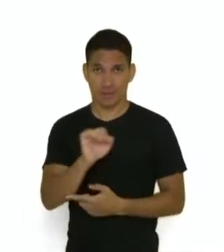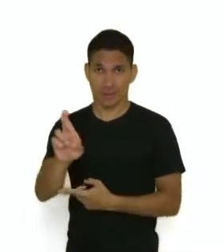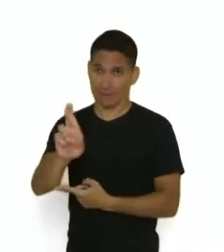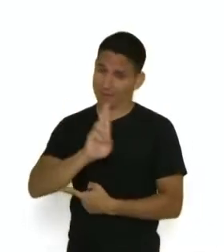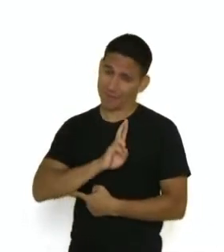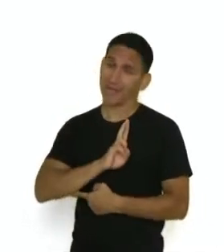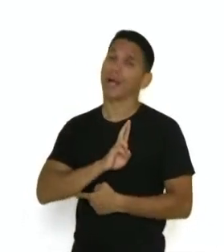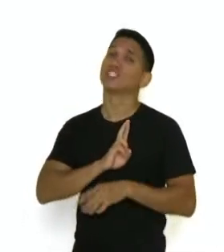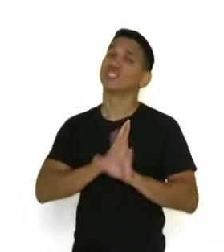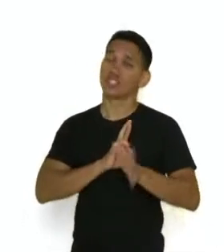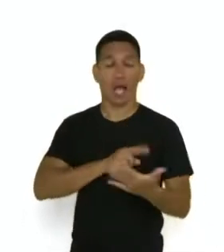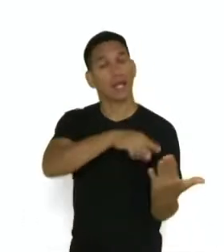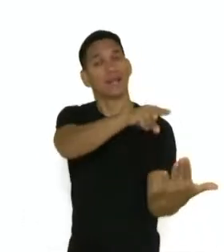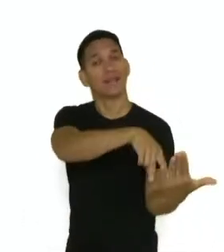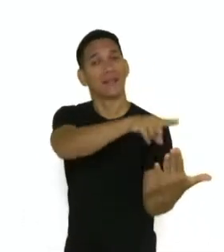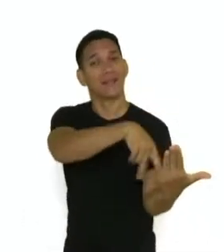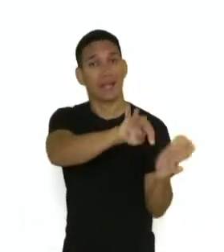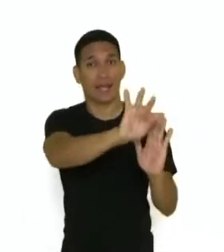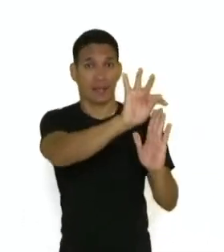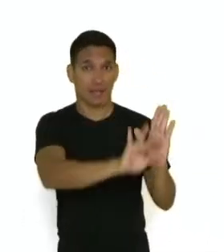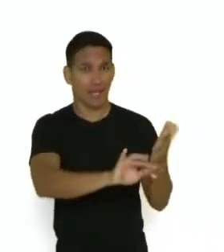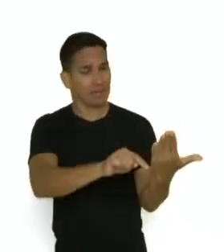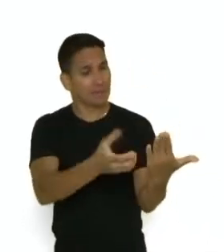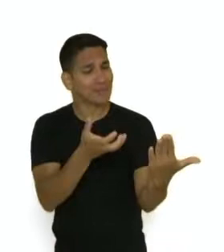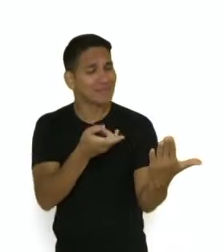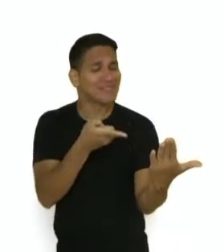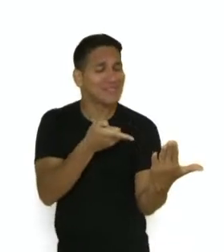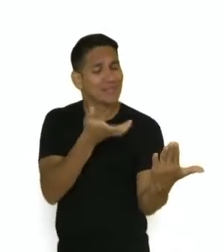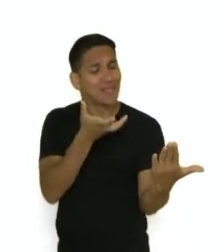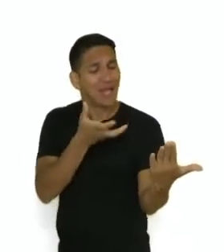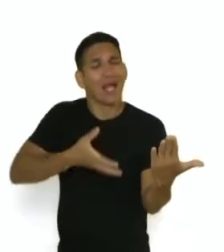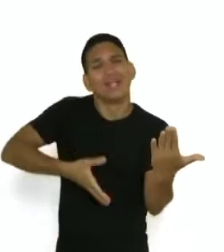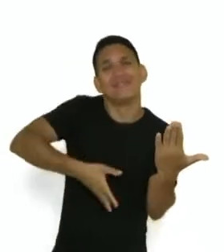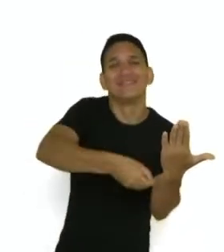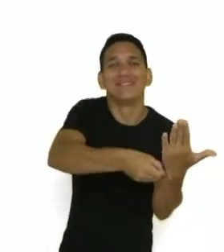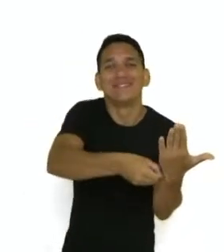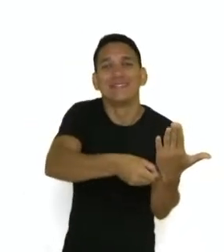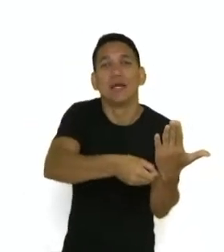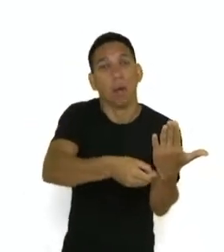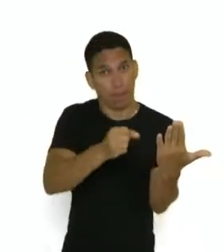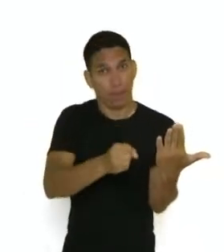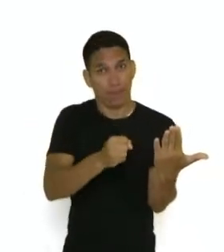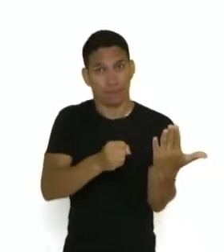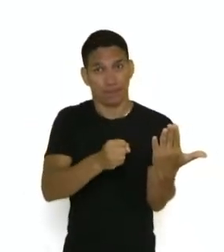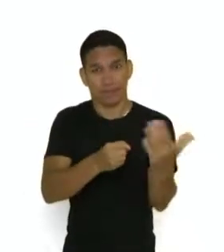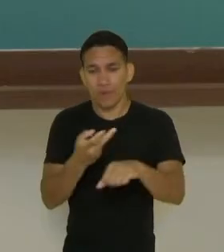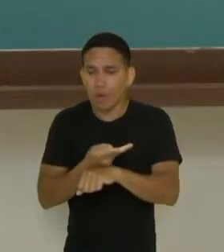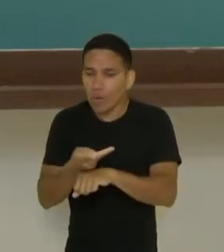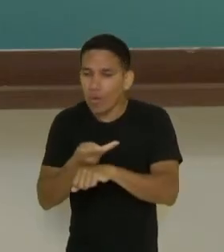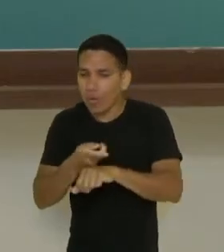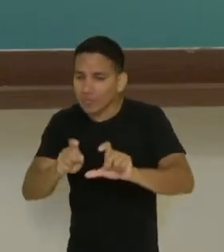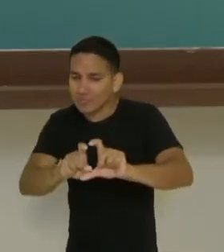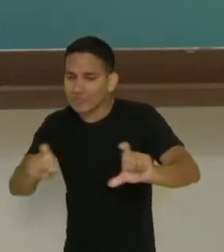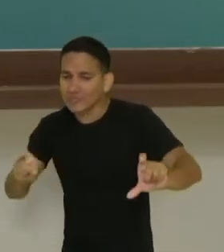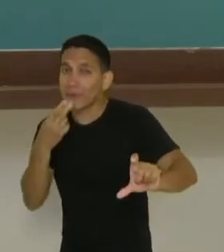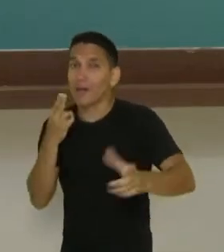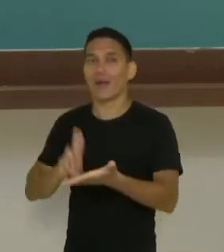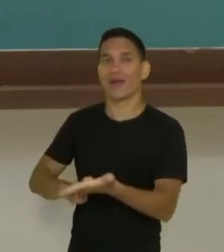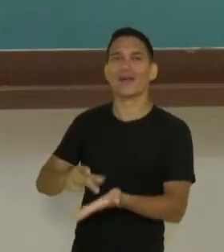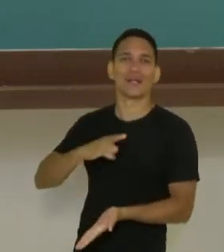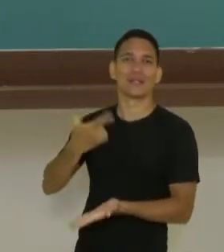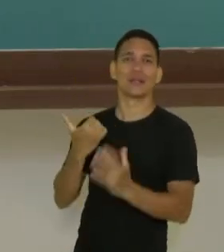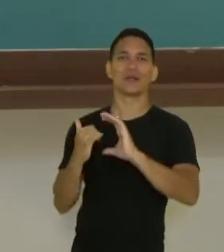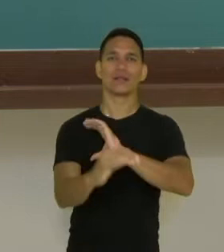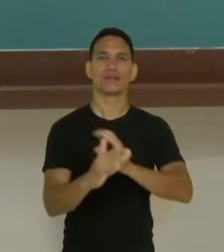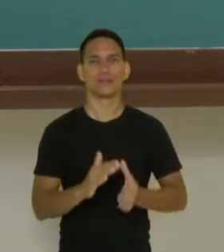sim, se você já leu algum texto e gostaria de interagir, você pode procurar a seção de cartas. Então, mesmo que não